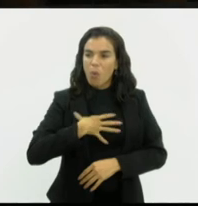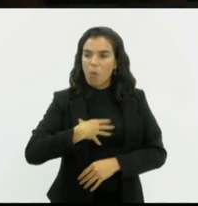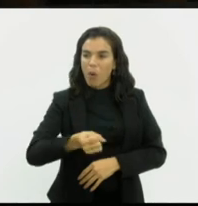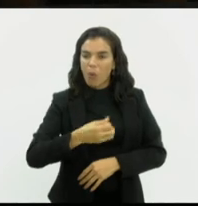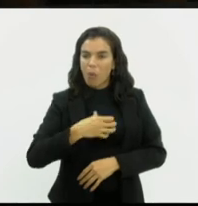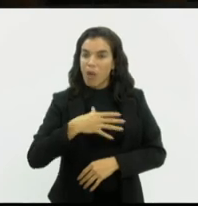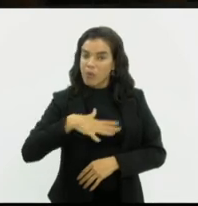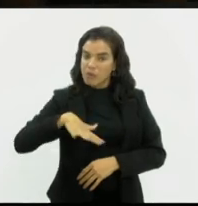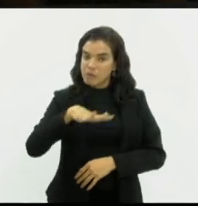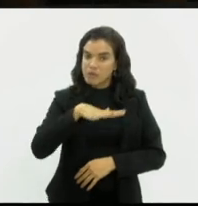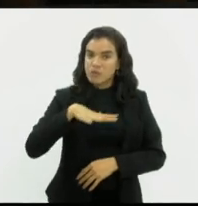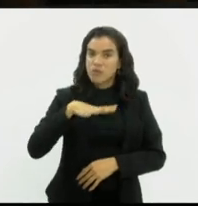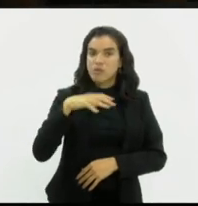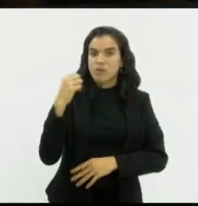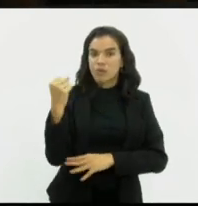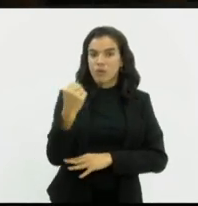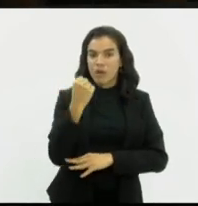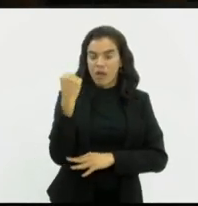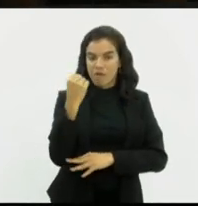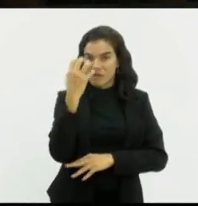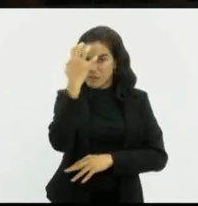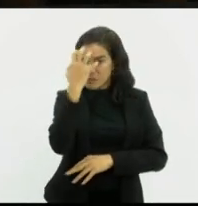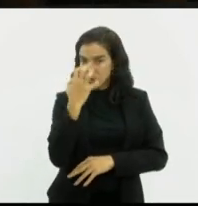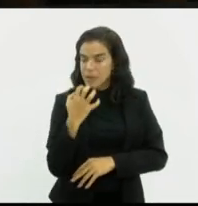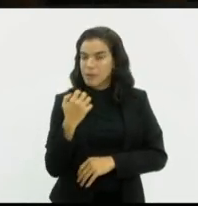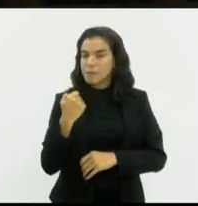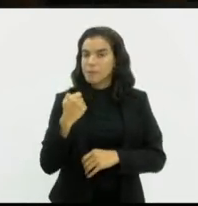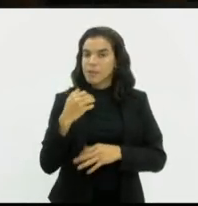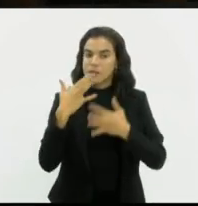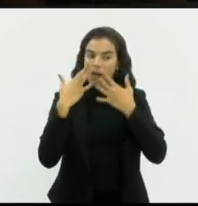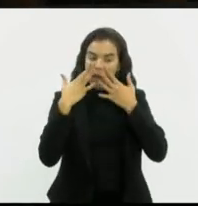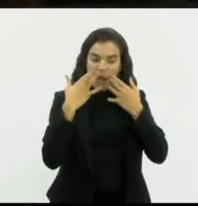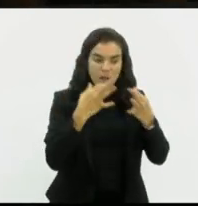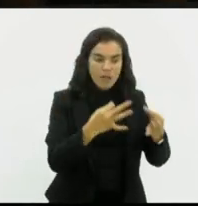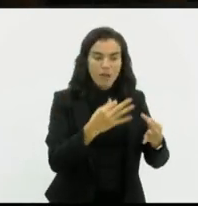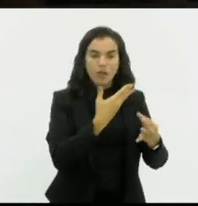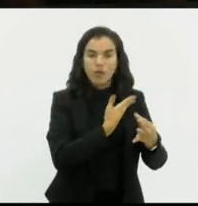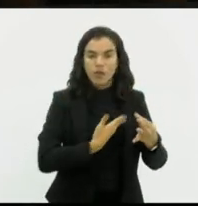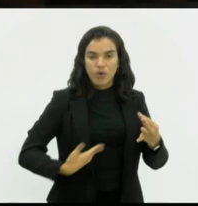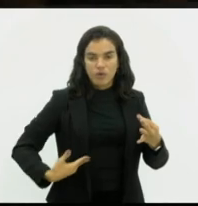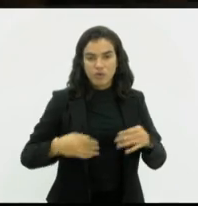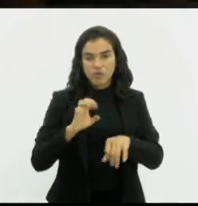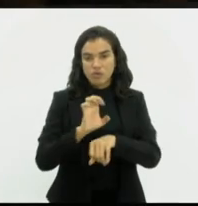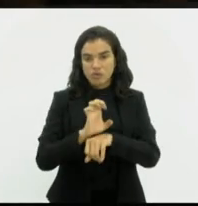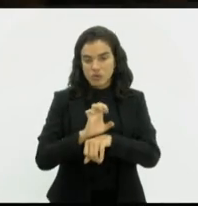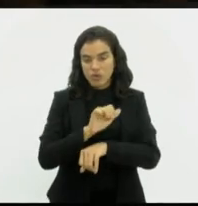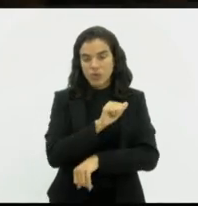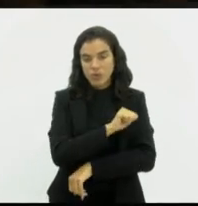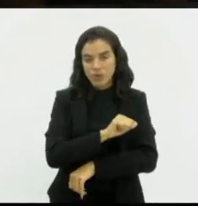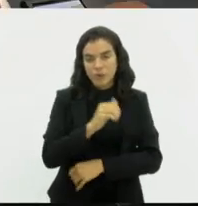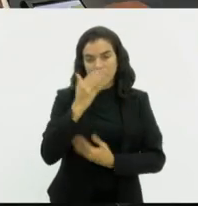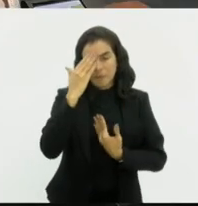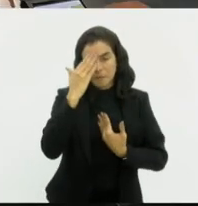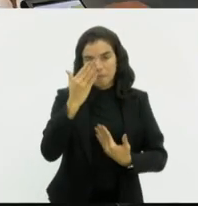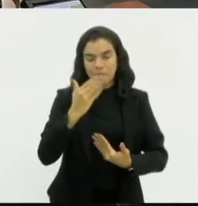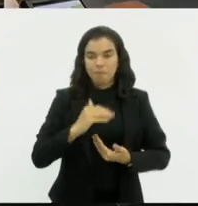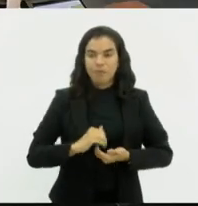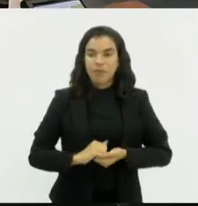situação séria, grave e que merece a atenção do governo do Estado do Rio de Janeiro. Muito obrigado, senhor presidente.